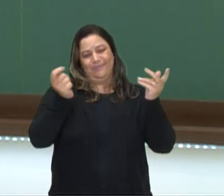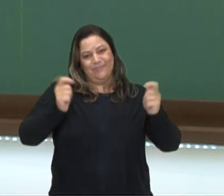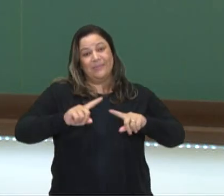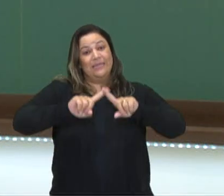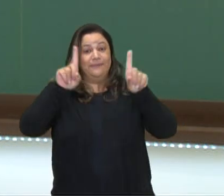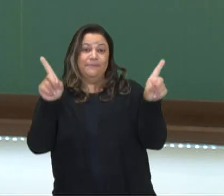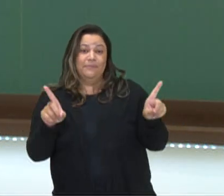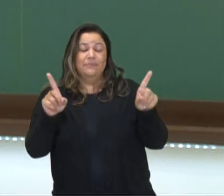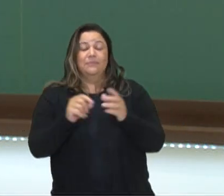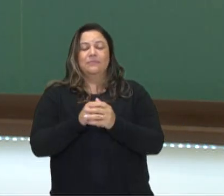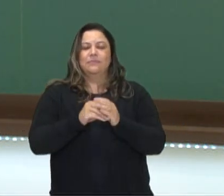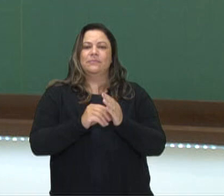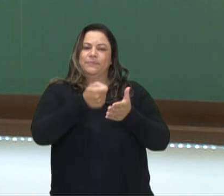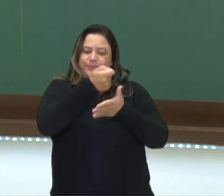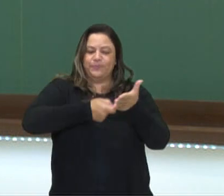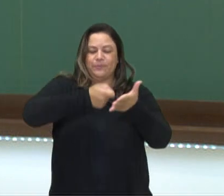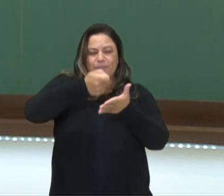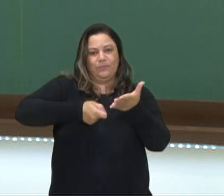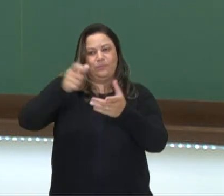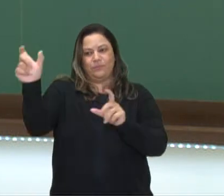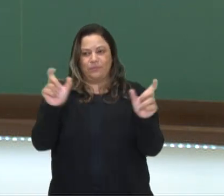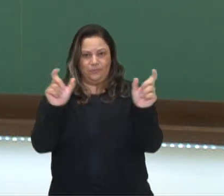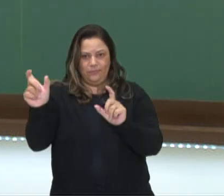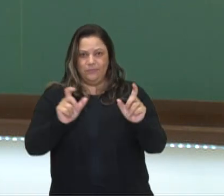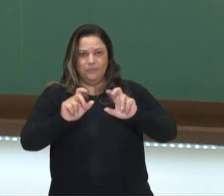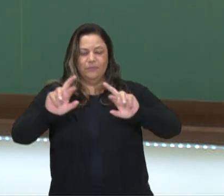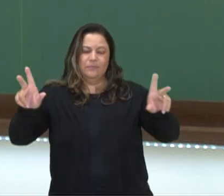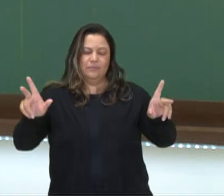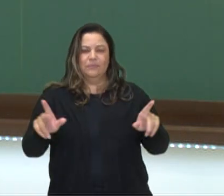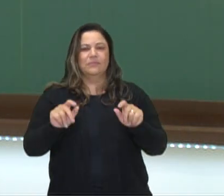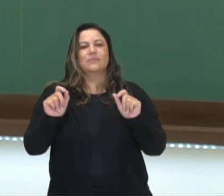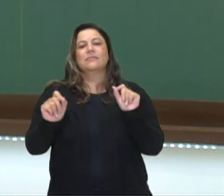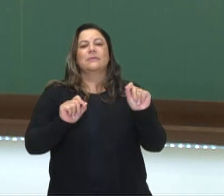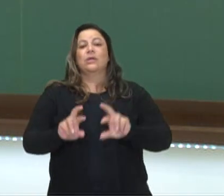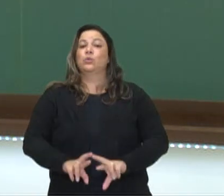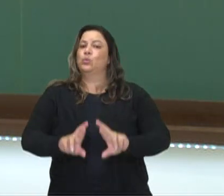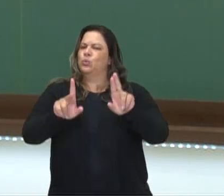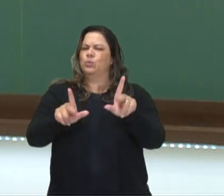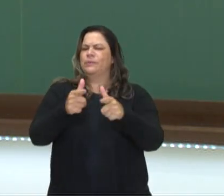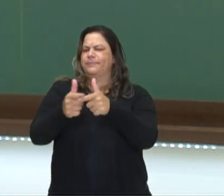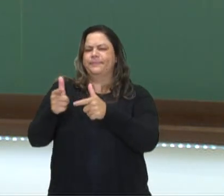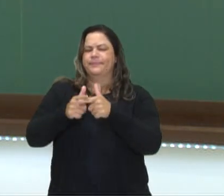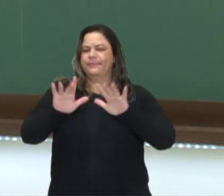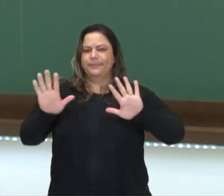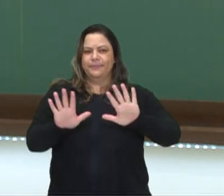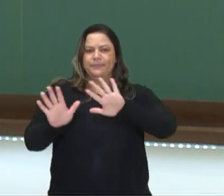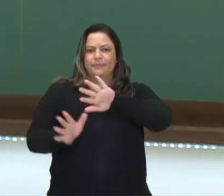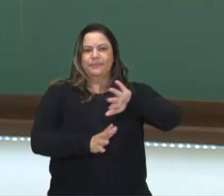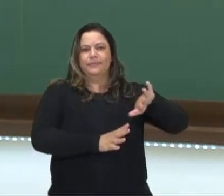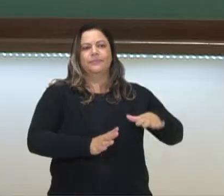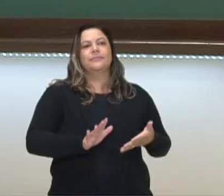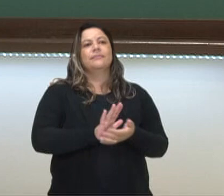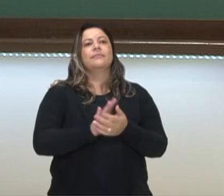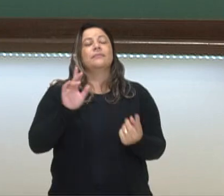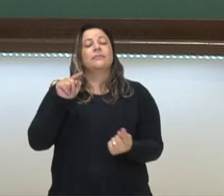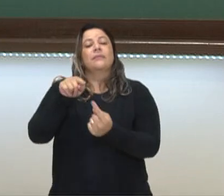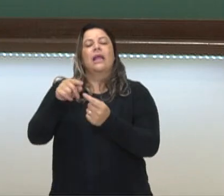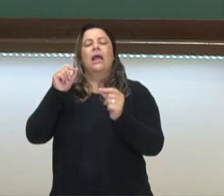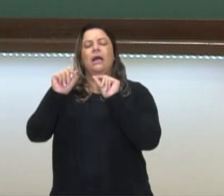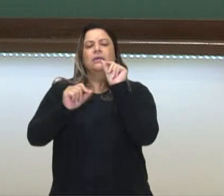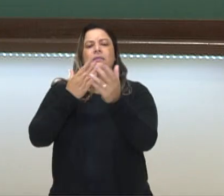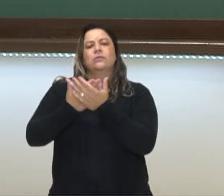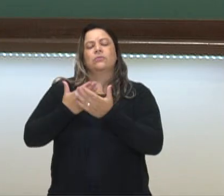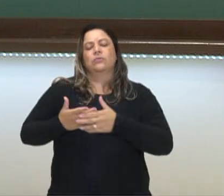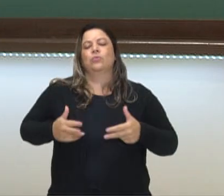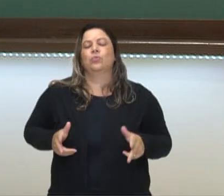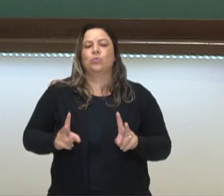você colocou isto escrito com outras palavras, não tem nenhum problema, pode deixar aí. Seguindo aqui com a nossa aula, nós vamos conhecer alguns dos